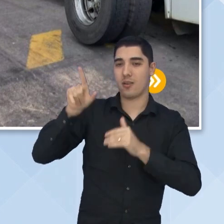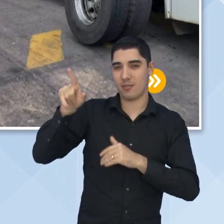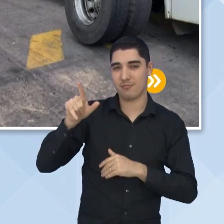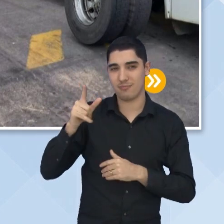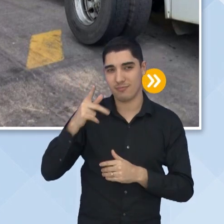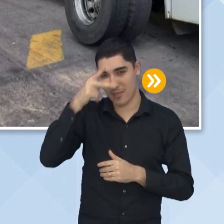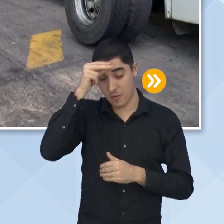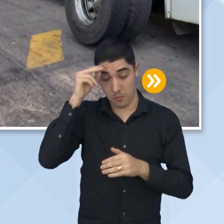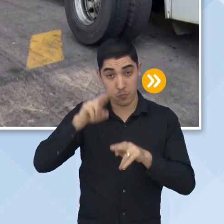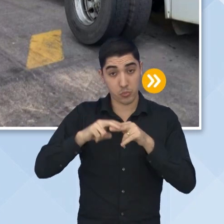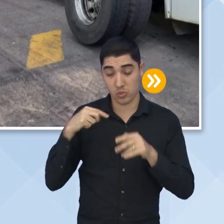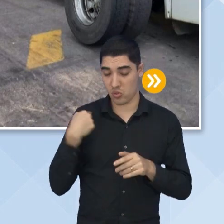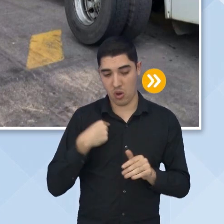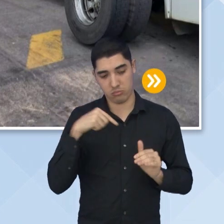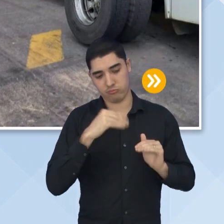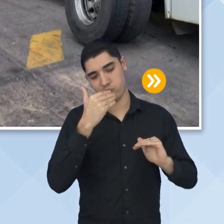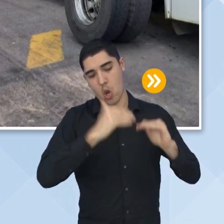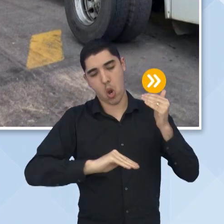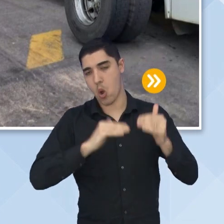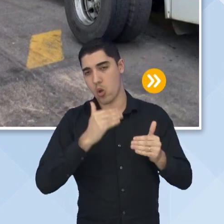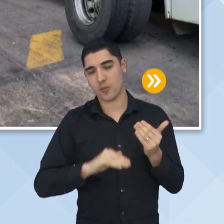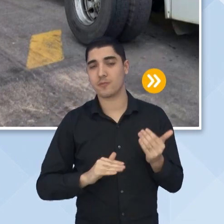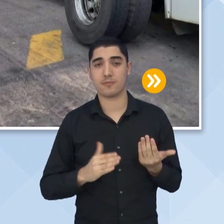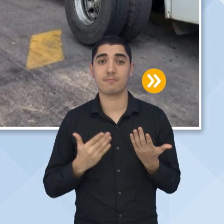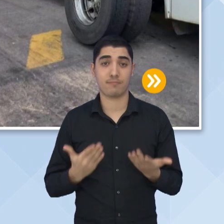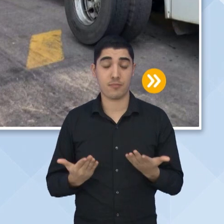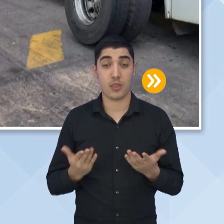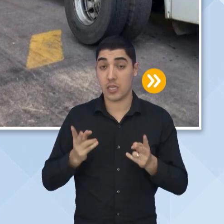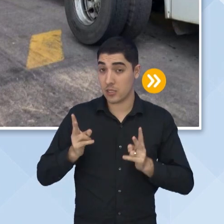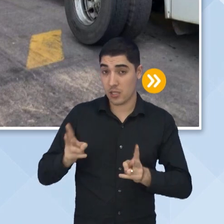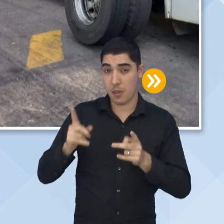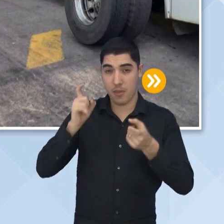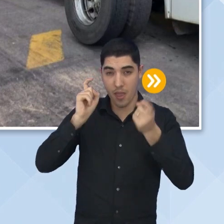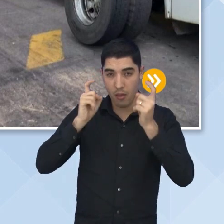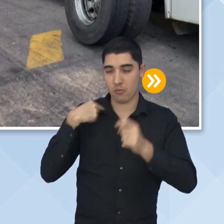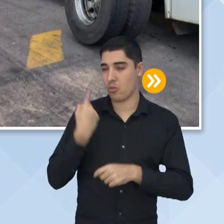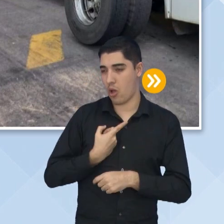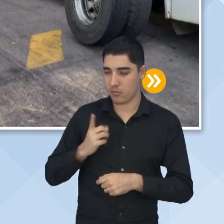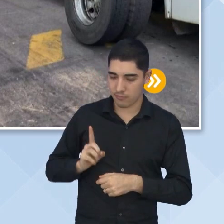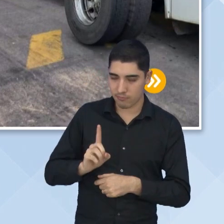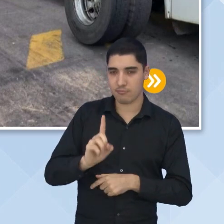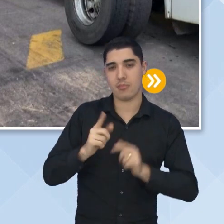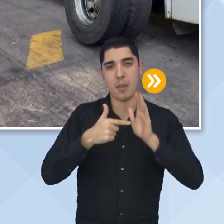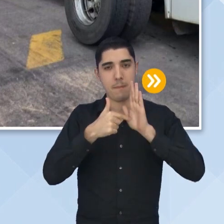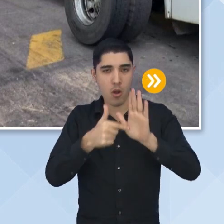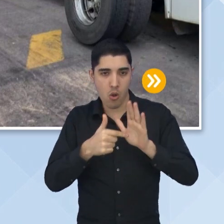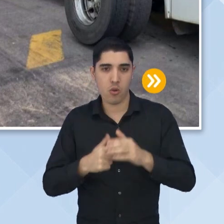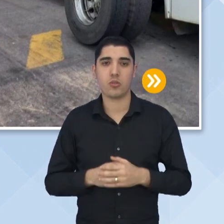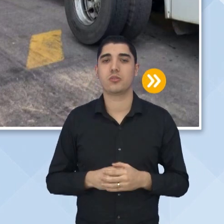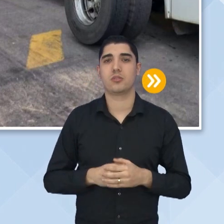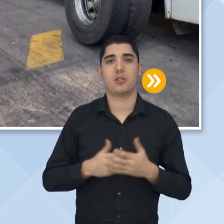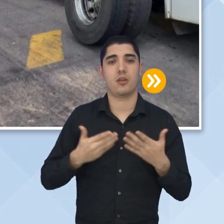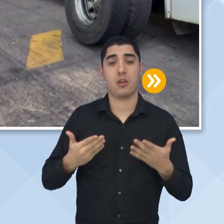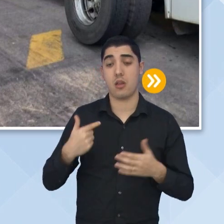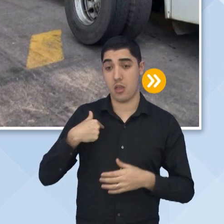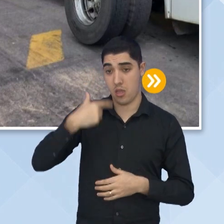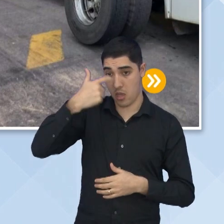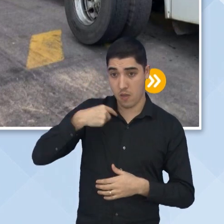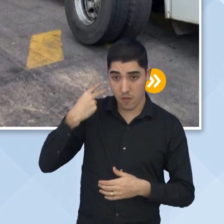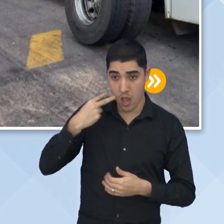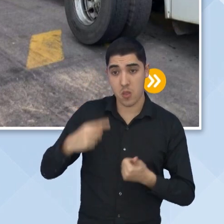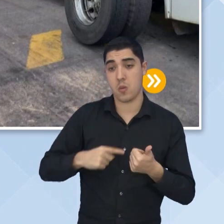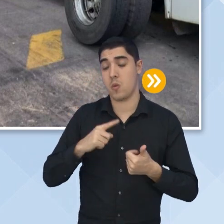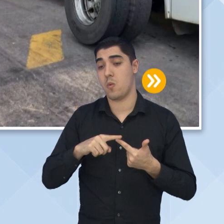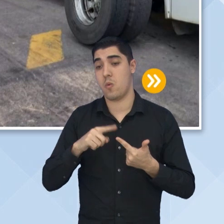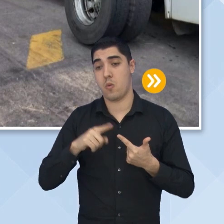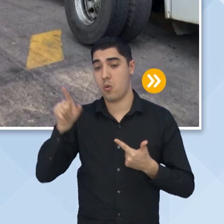aqui votando contra e colocando aqui, toda a sessão a gente apresenta, ou essa vereadora, Juliana